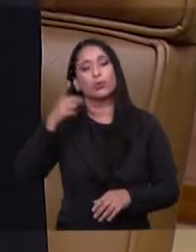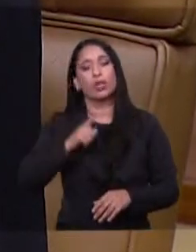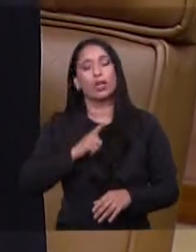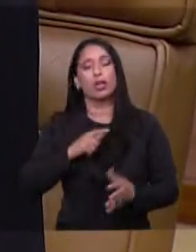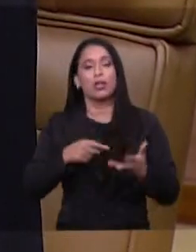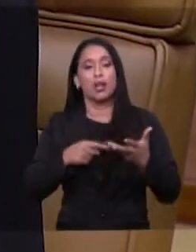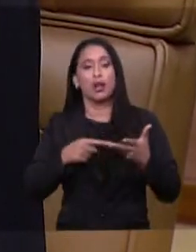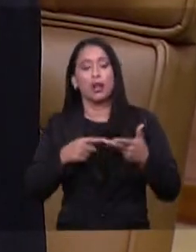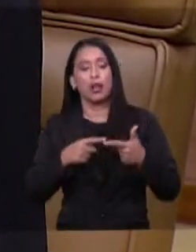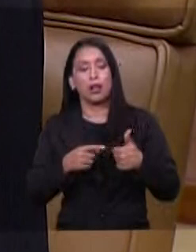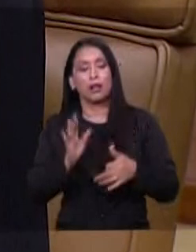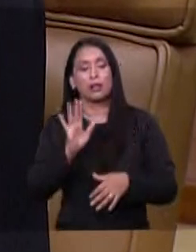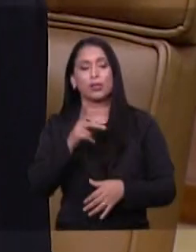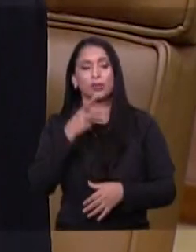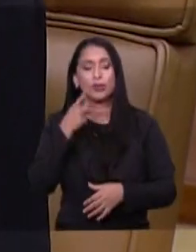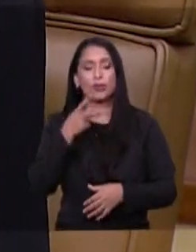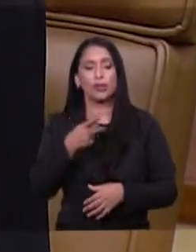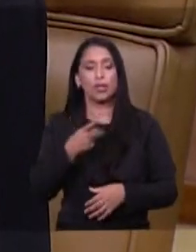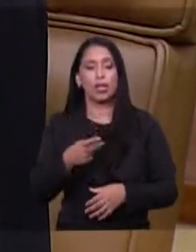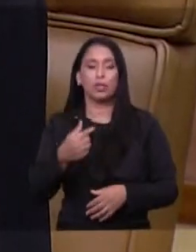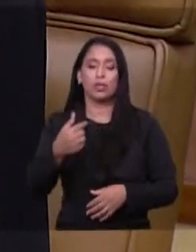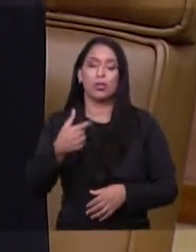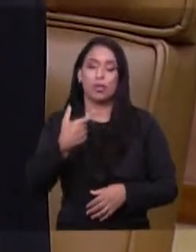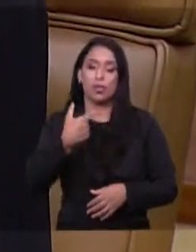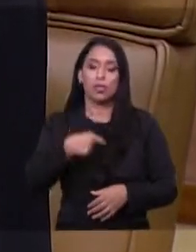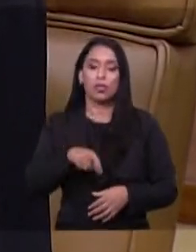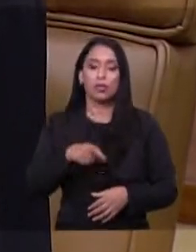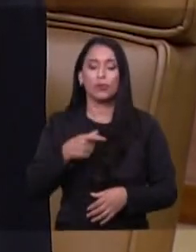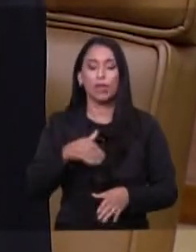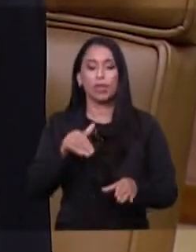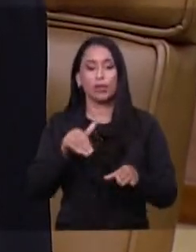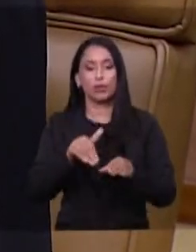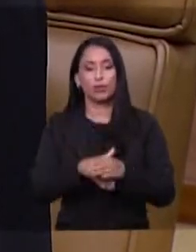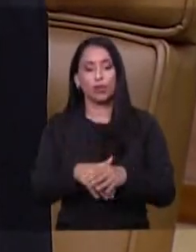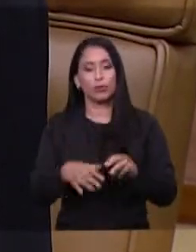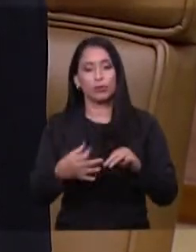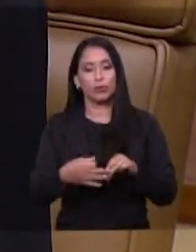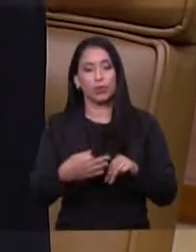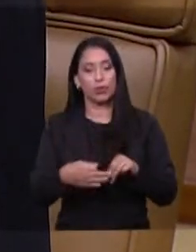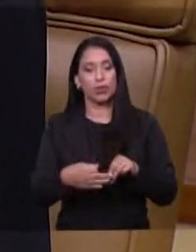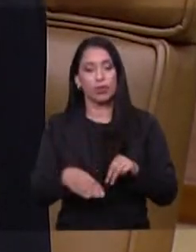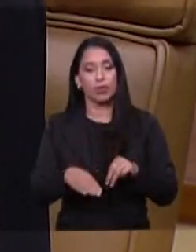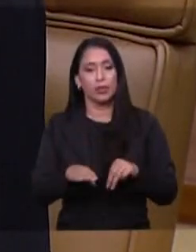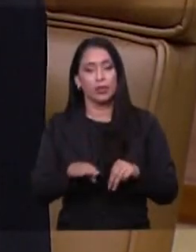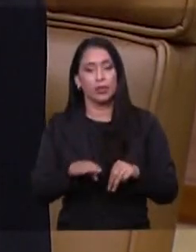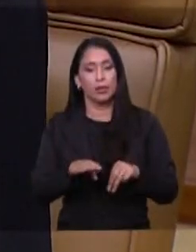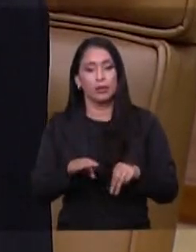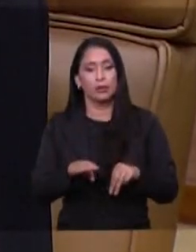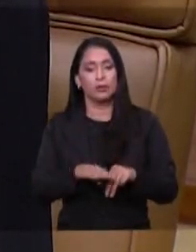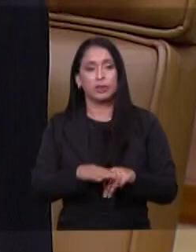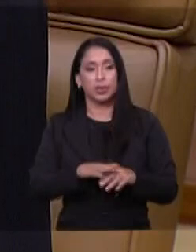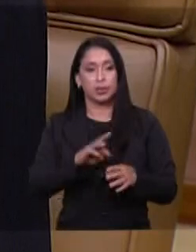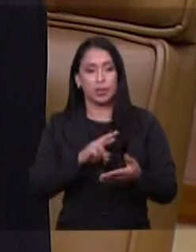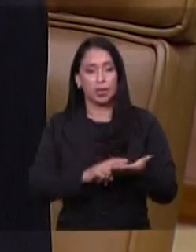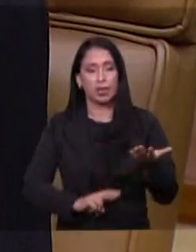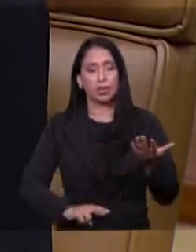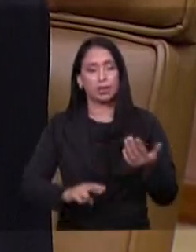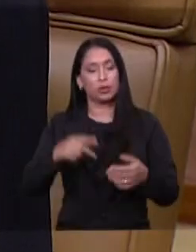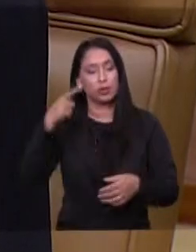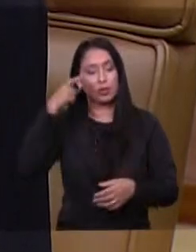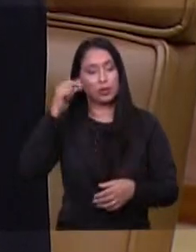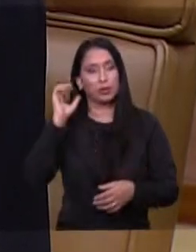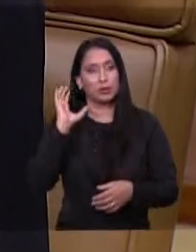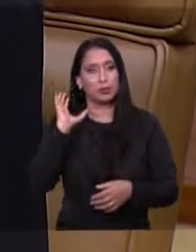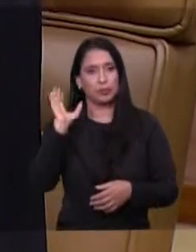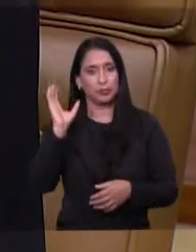dentre todos aqueles já citados aqui por mim, no voto da eminente ministra relatora e presidente